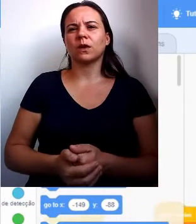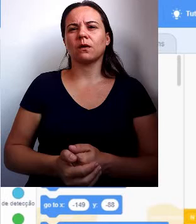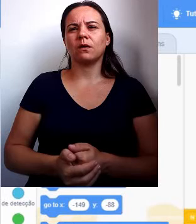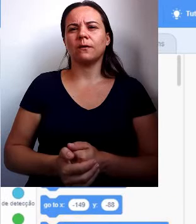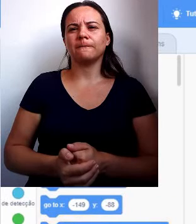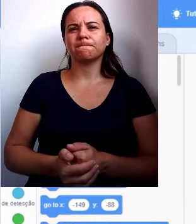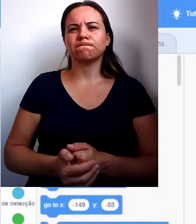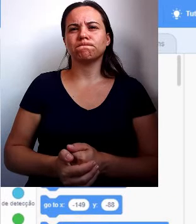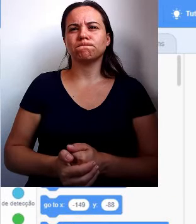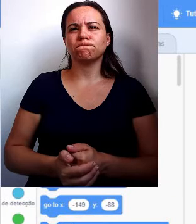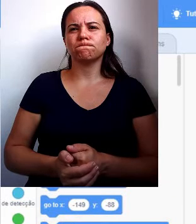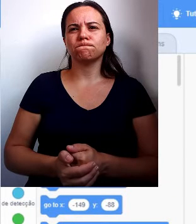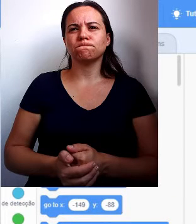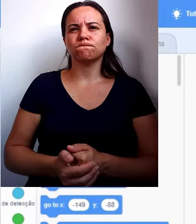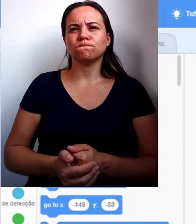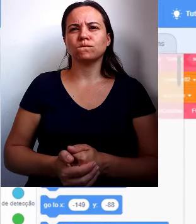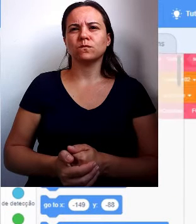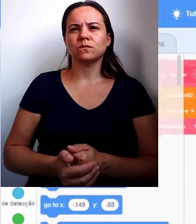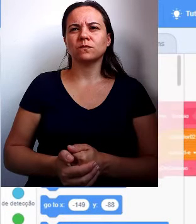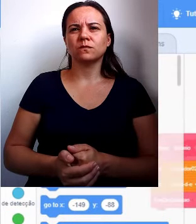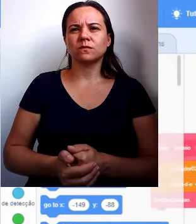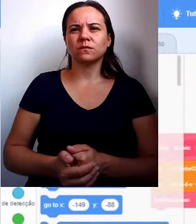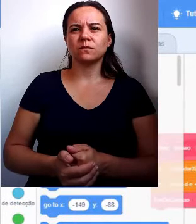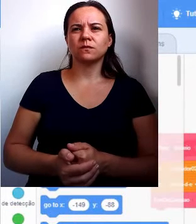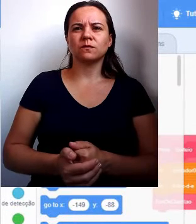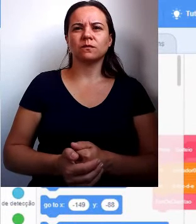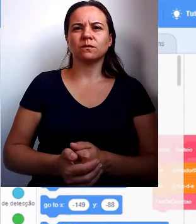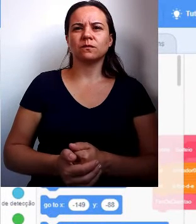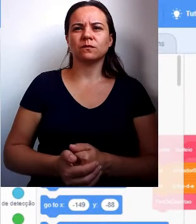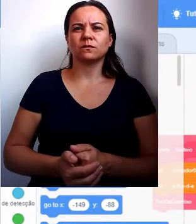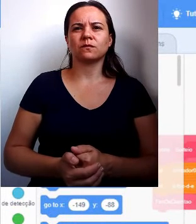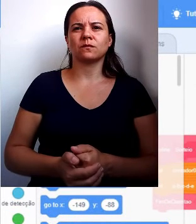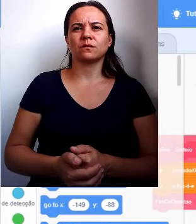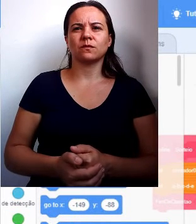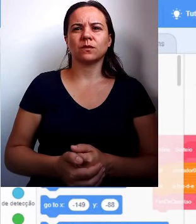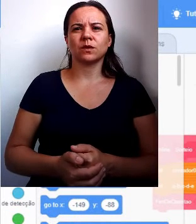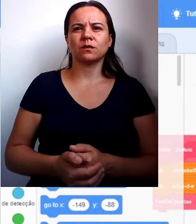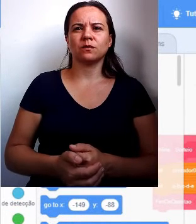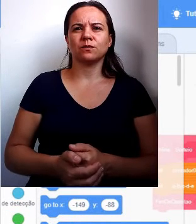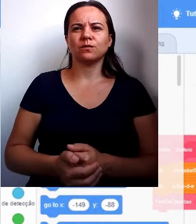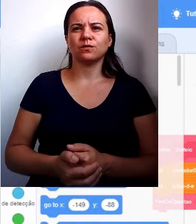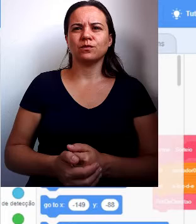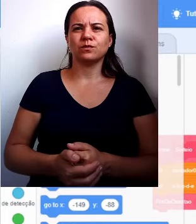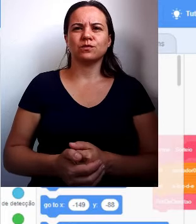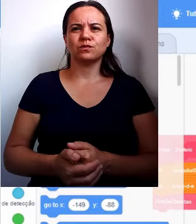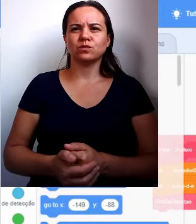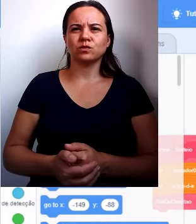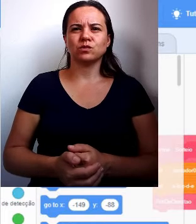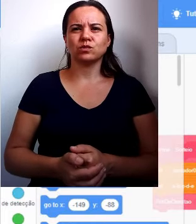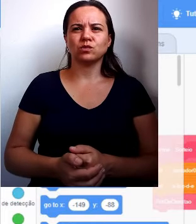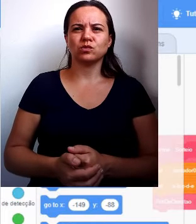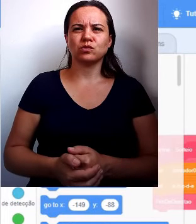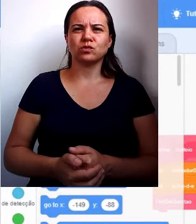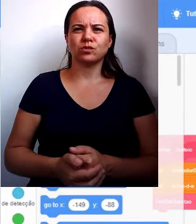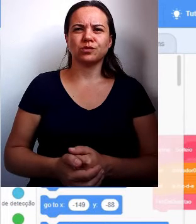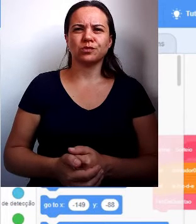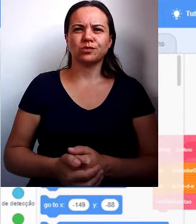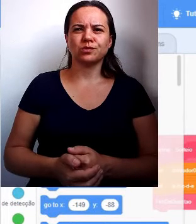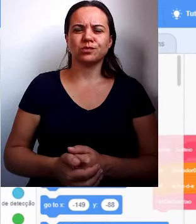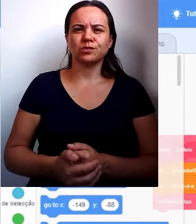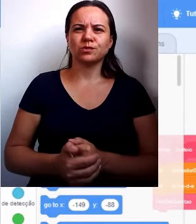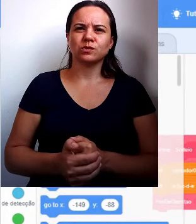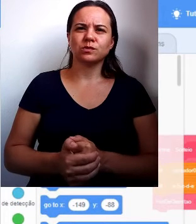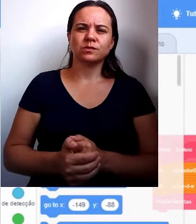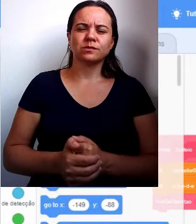fez aqui, ó. É um bloco onde ele sorteia 10 questões. Um sorteio aleatório entre